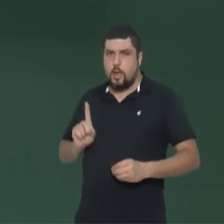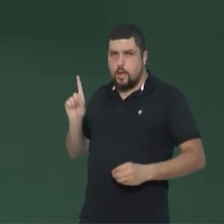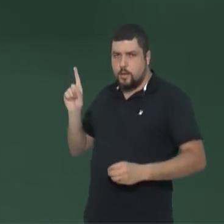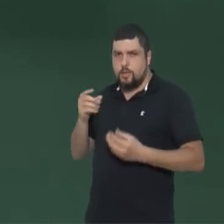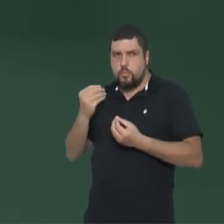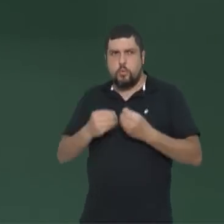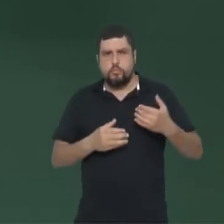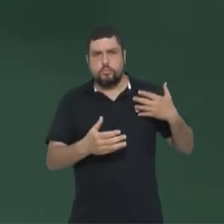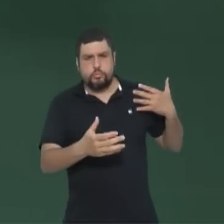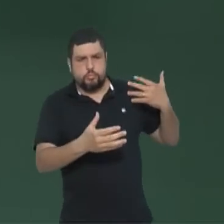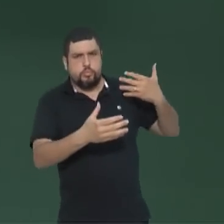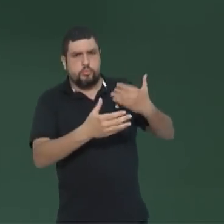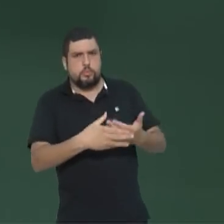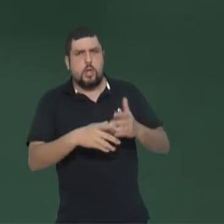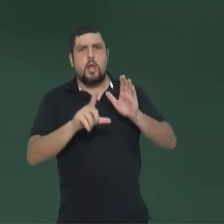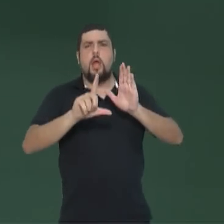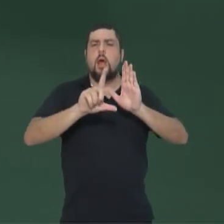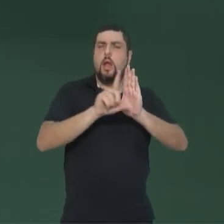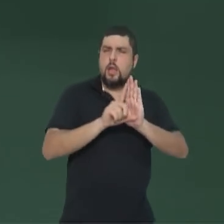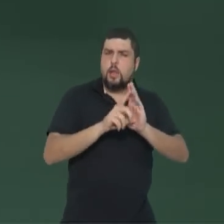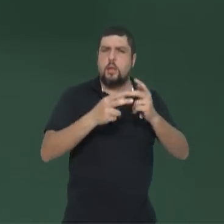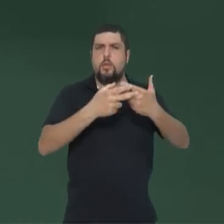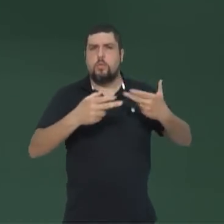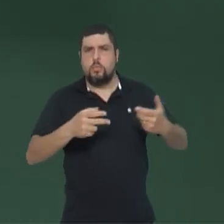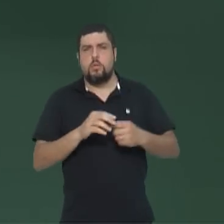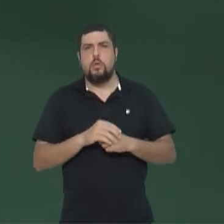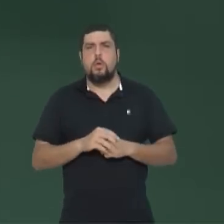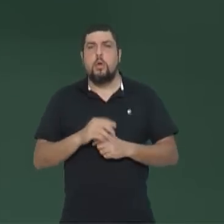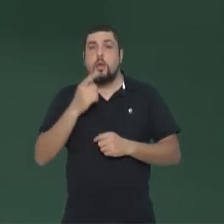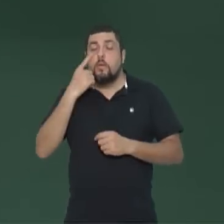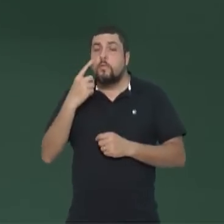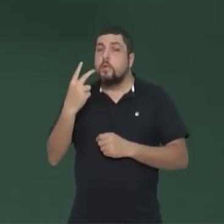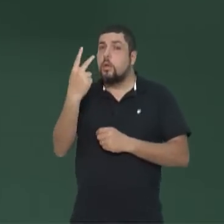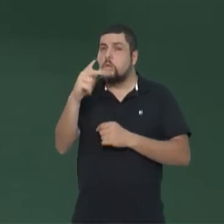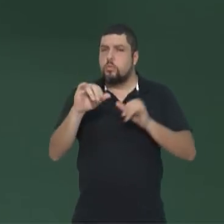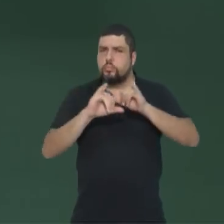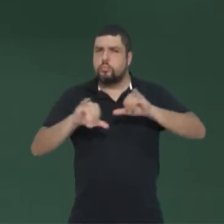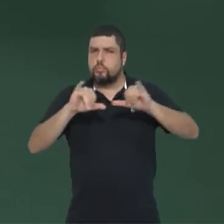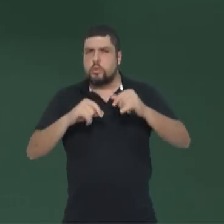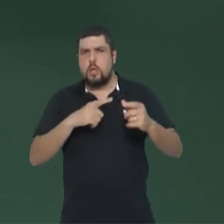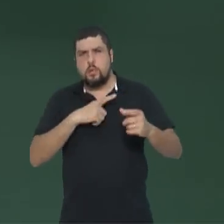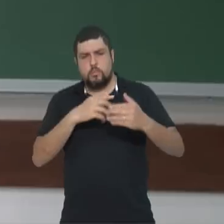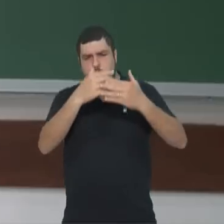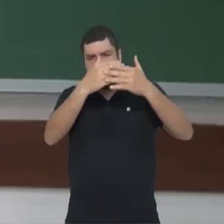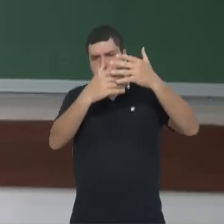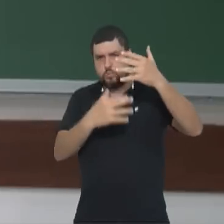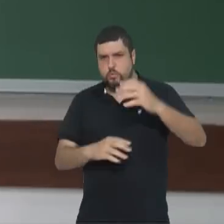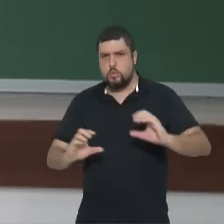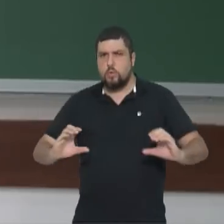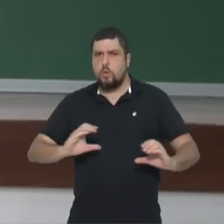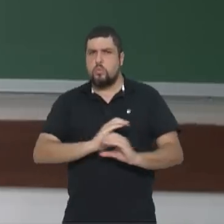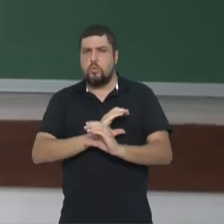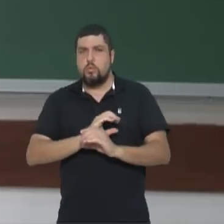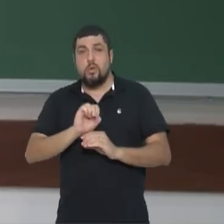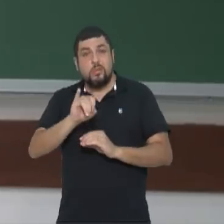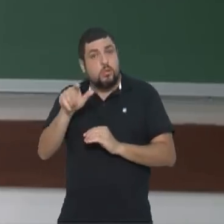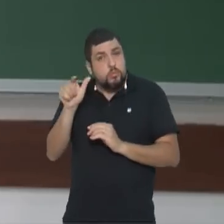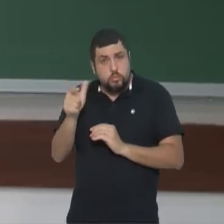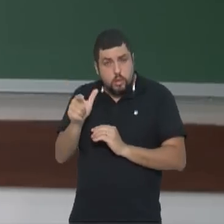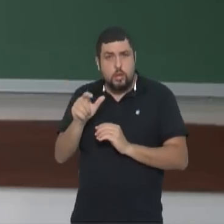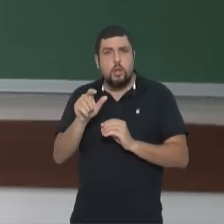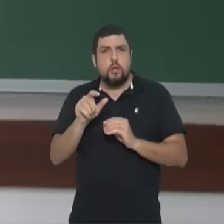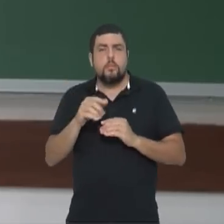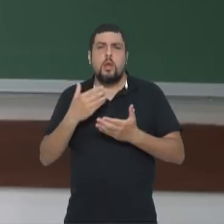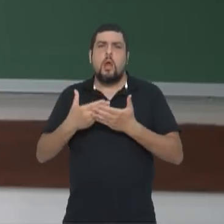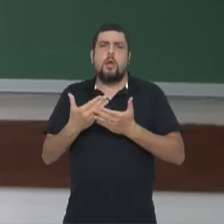enfim. Verifique se houve esse fechamento na sua notícia e caso não tenha havido, faça isso no final, depois